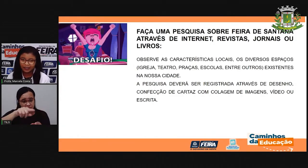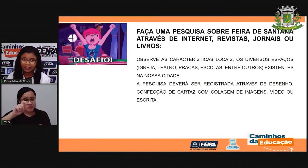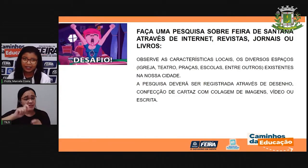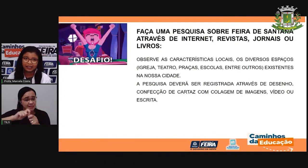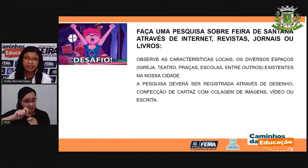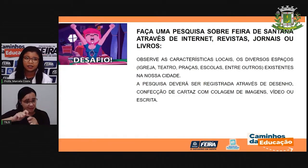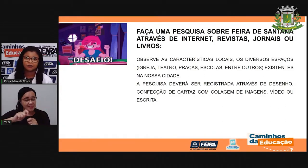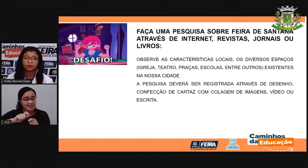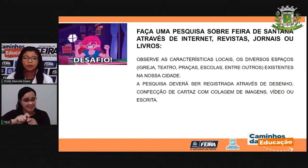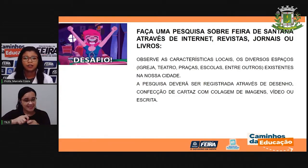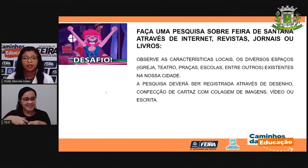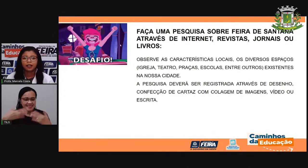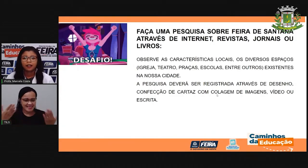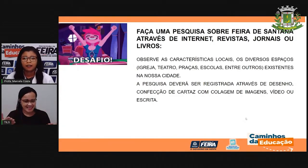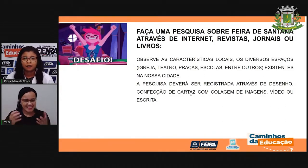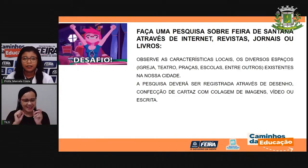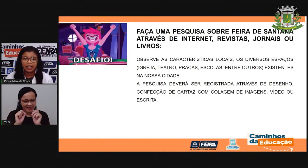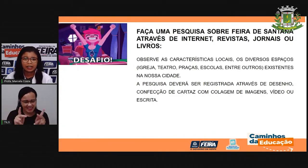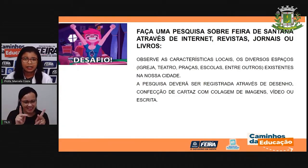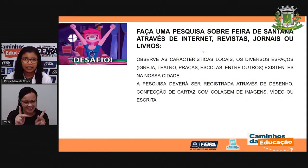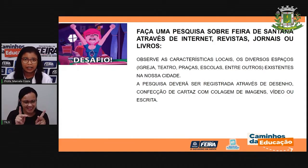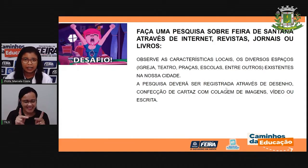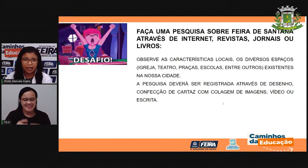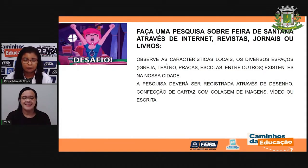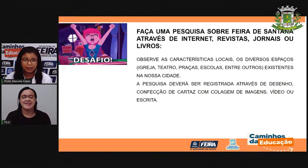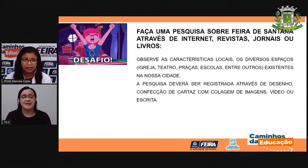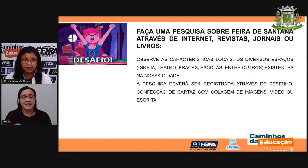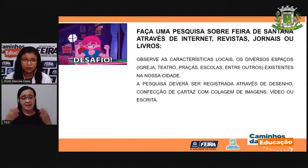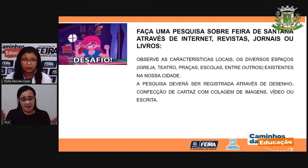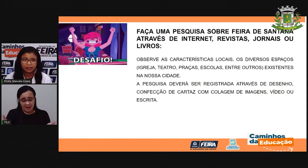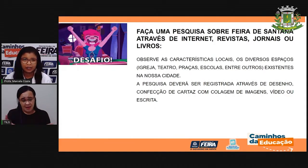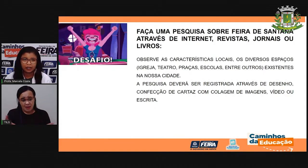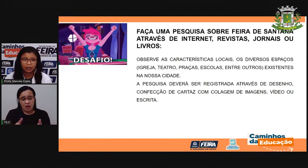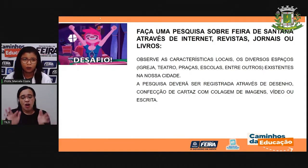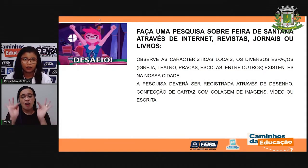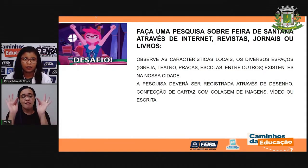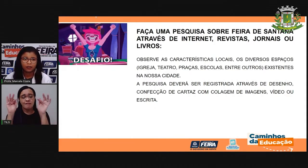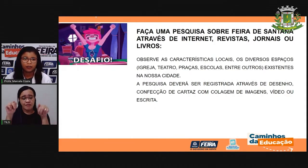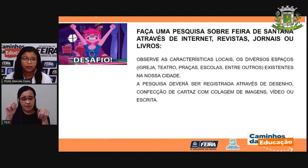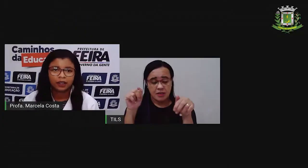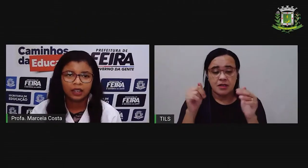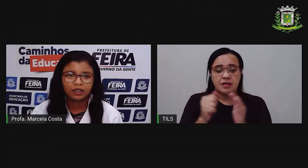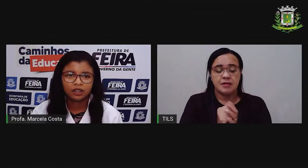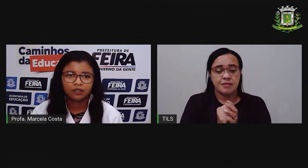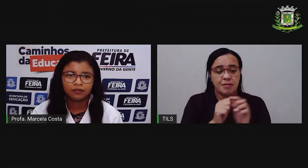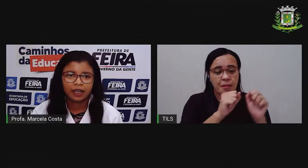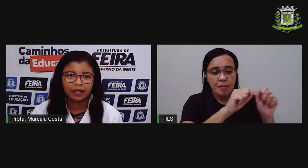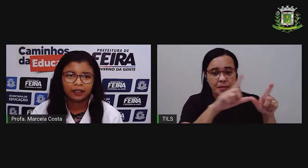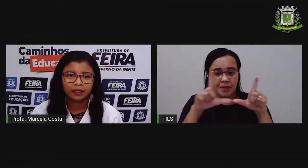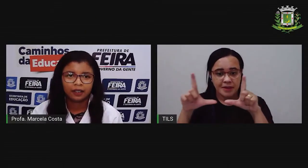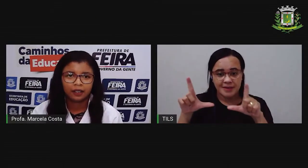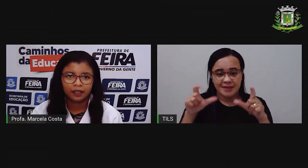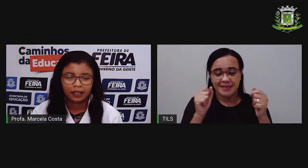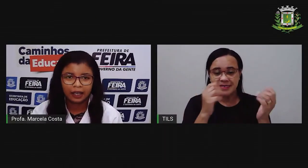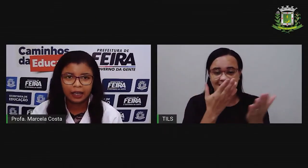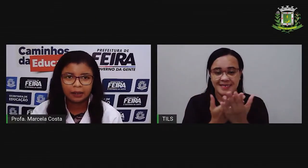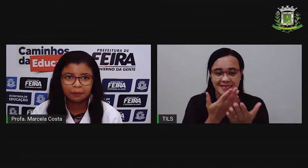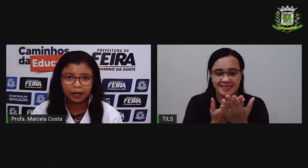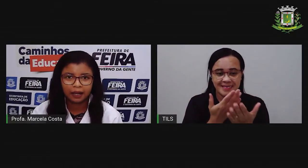Agora, crianças, eu vou finalizar aqui a apresentação dessa aula e a gente vai